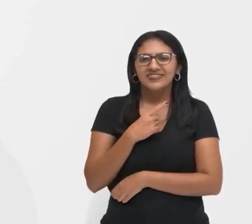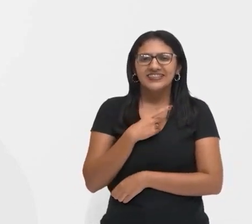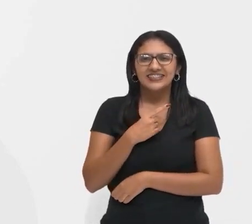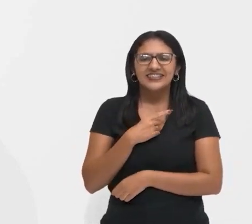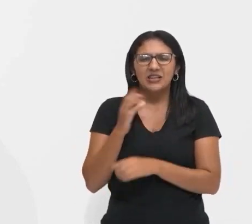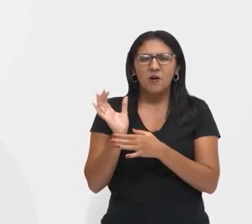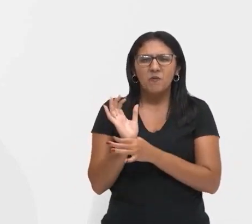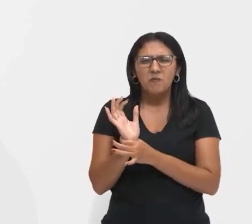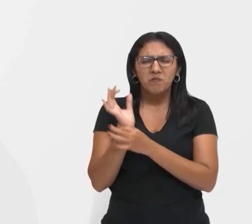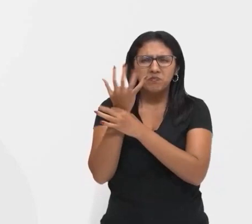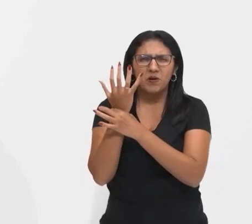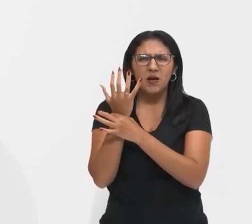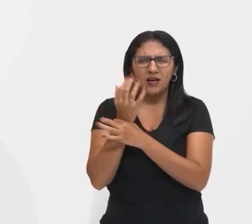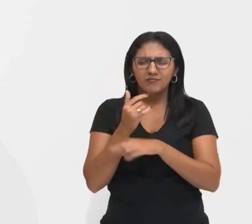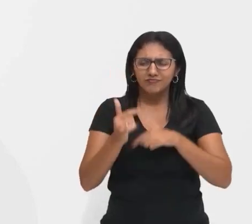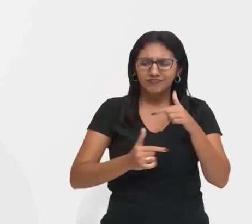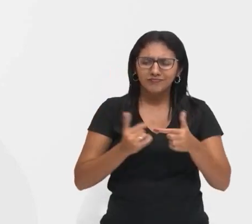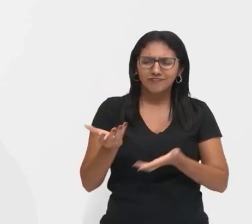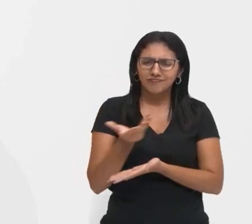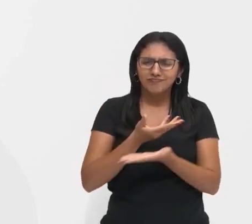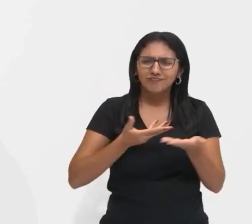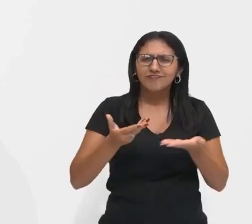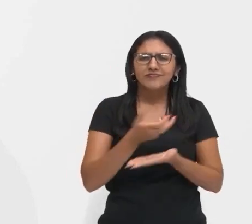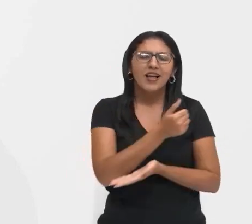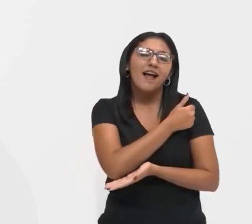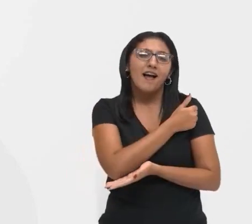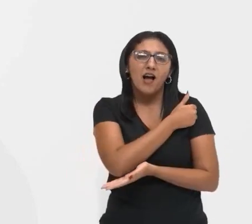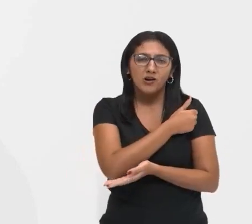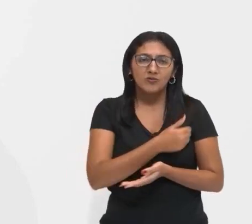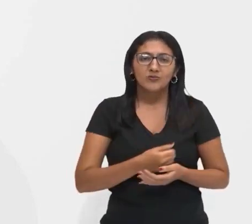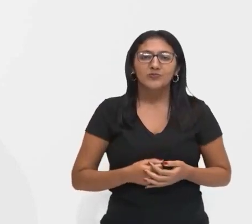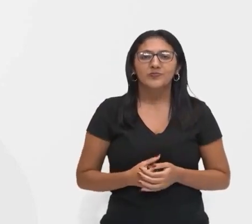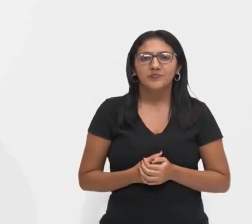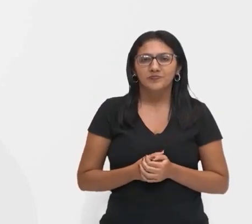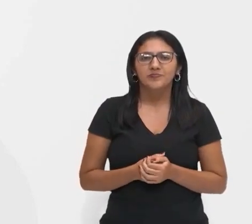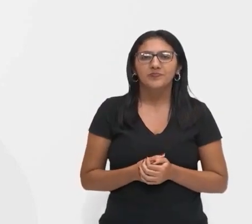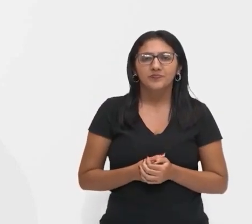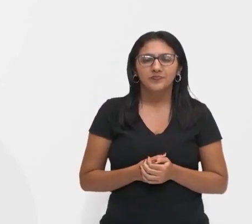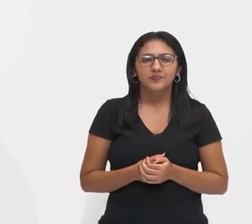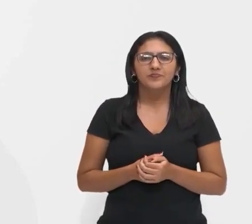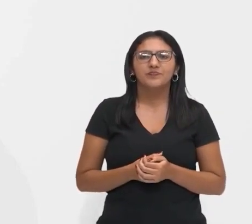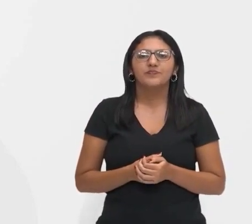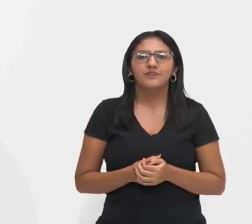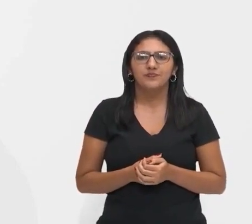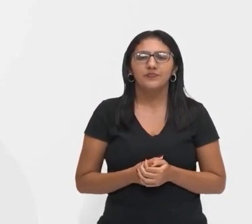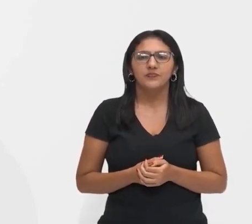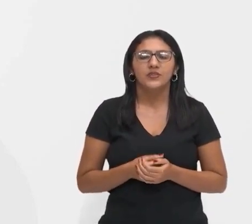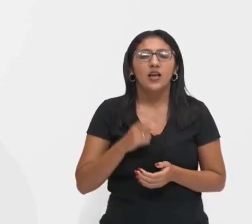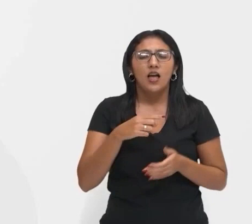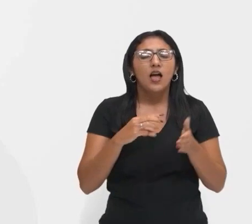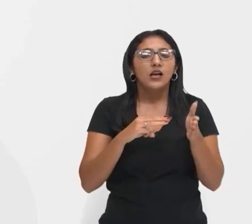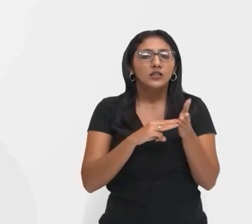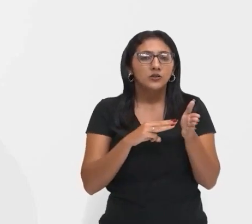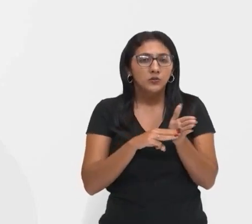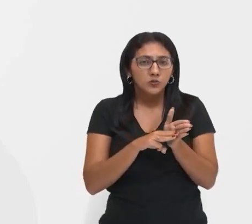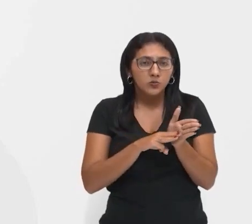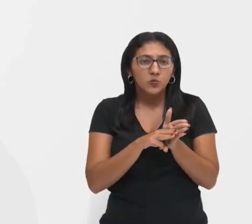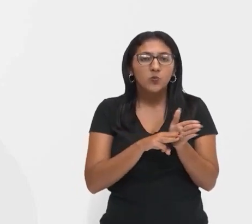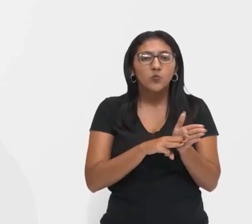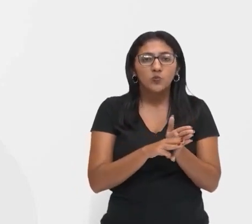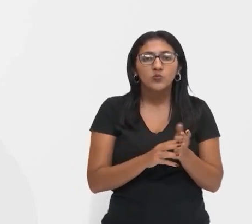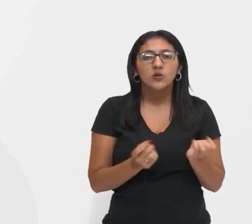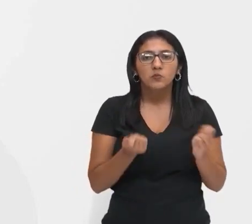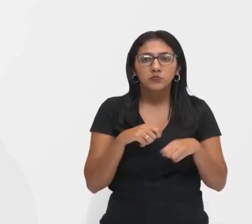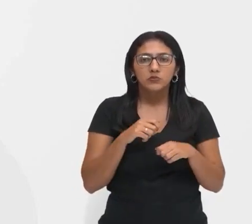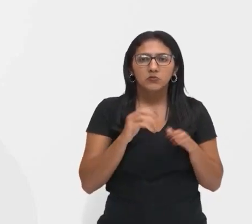de equipe, apoio entre os alunos, personalização do aprendizado. com essa metodologia, deixa de